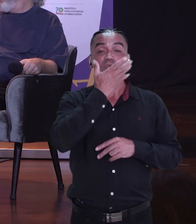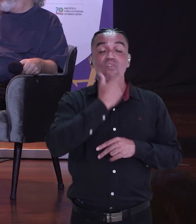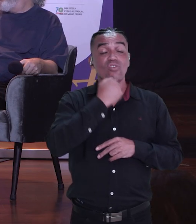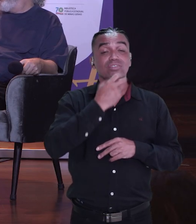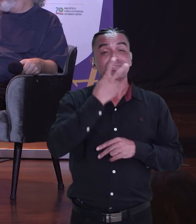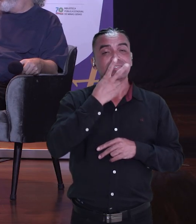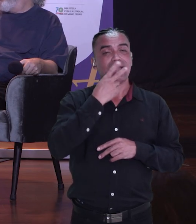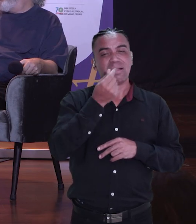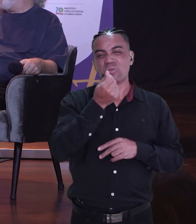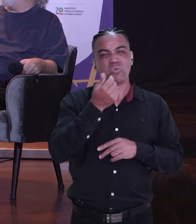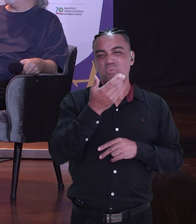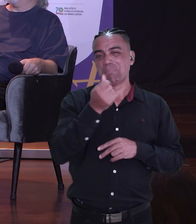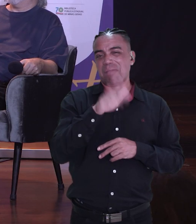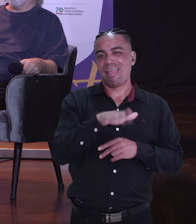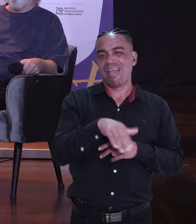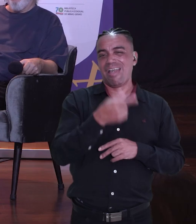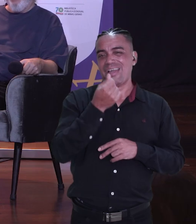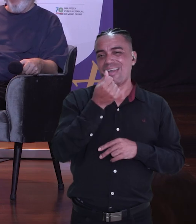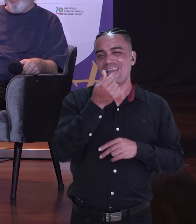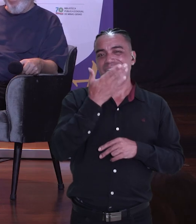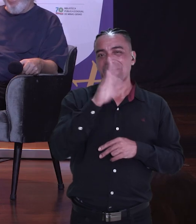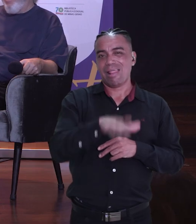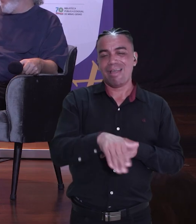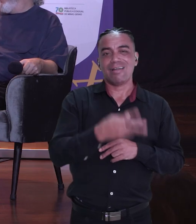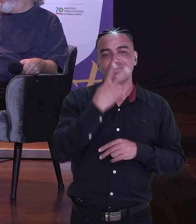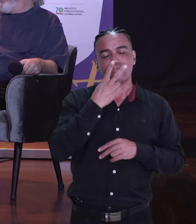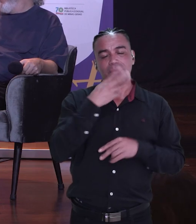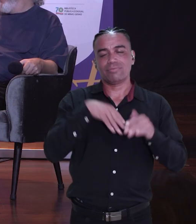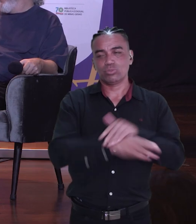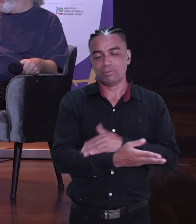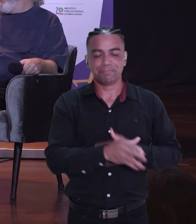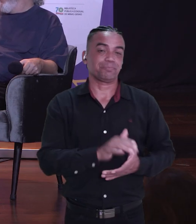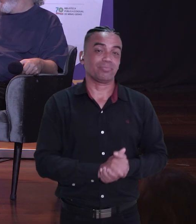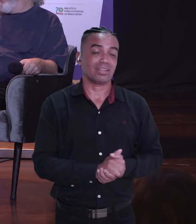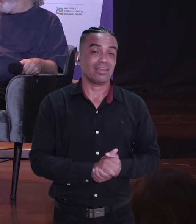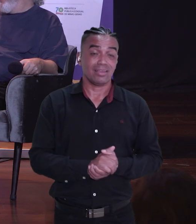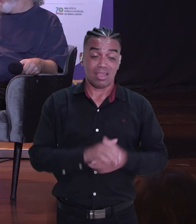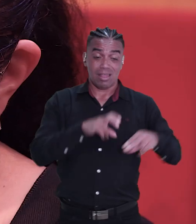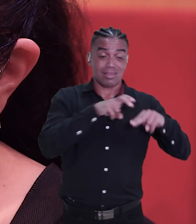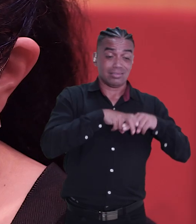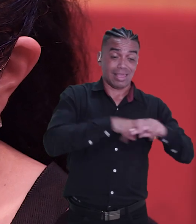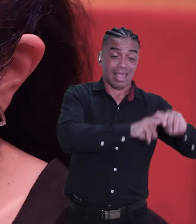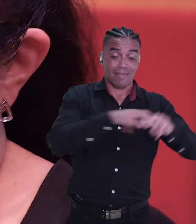Era o cigarro mais barato que tinha na época, mais vagabundo, né? Era o que ele fumava, viu? E ele, nitidamente, se eu